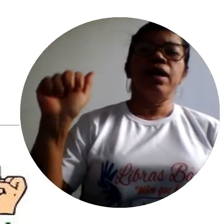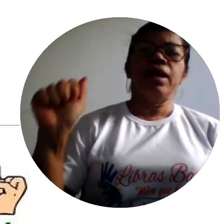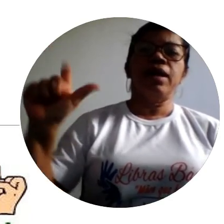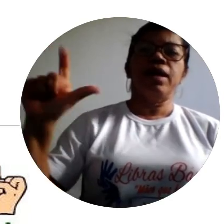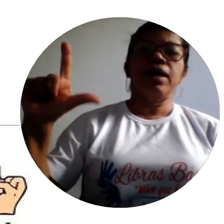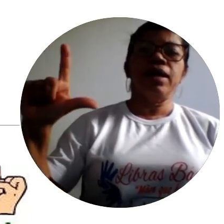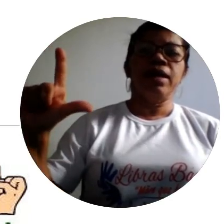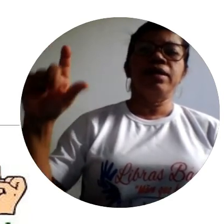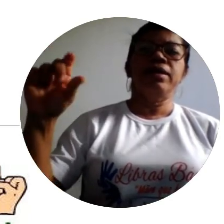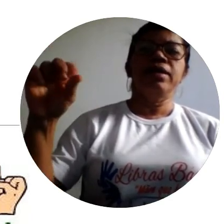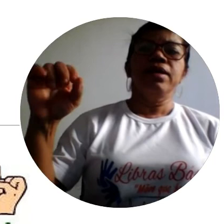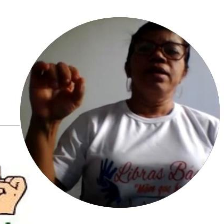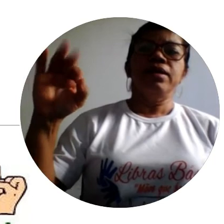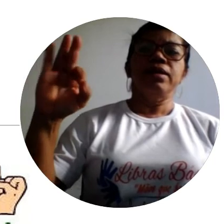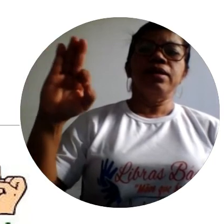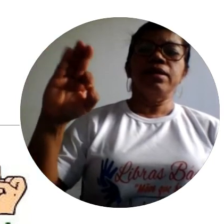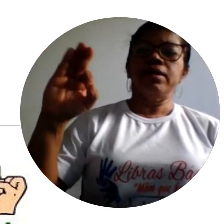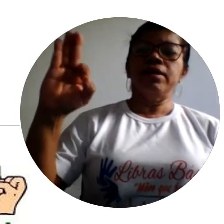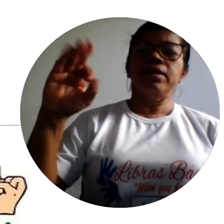V, A, L,